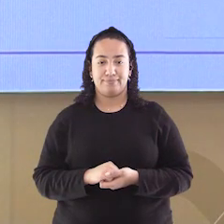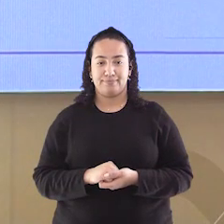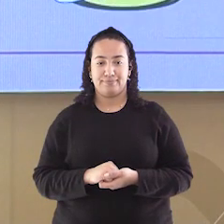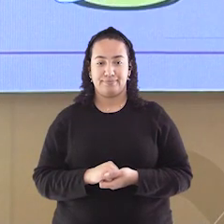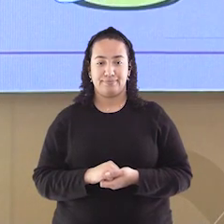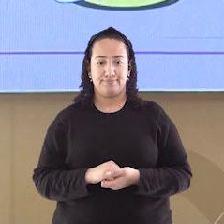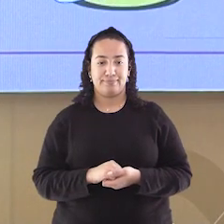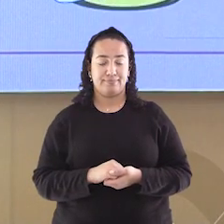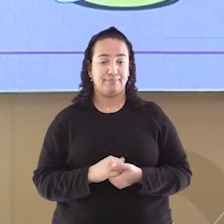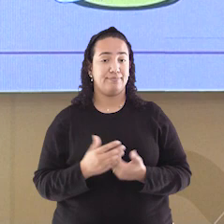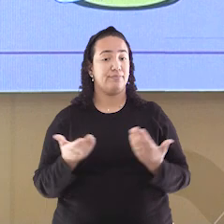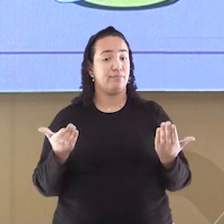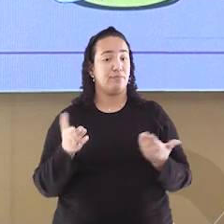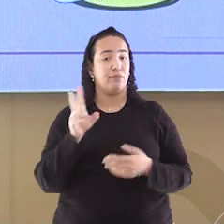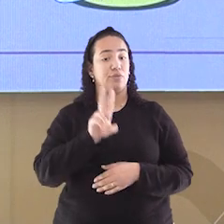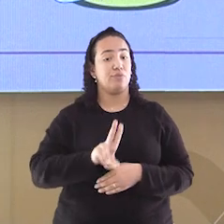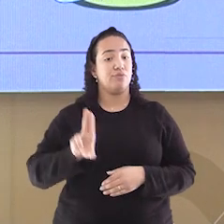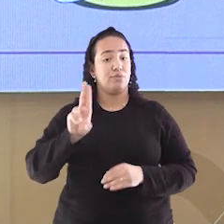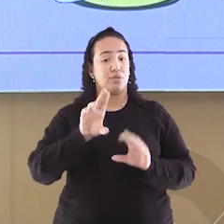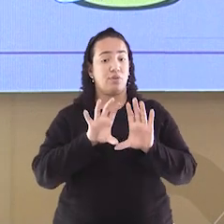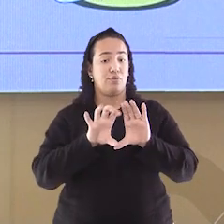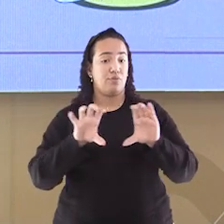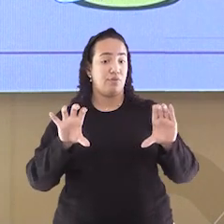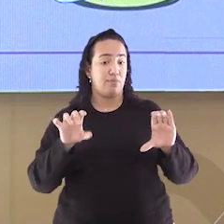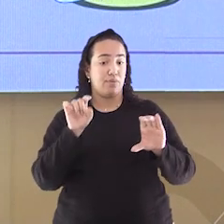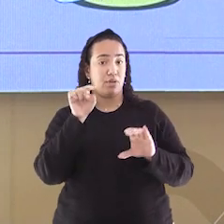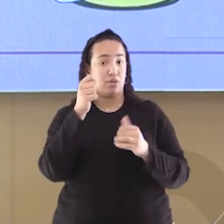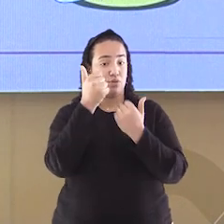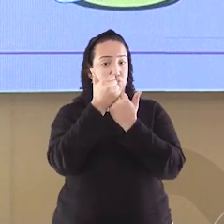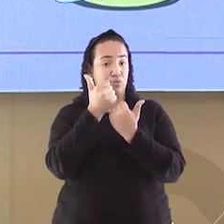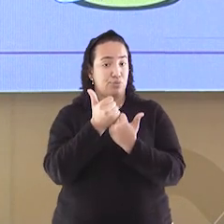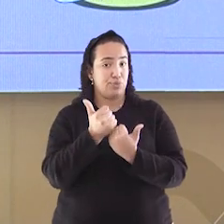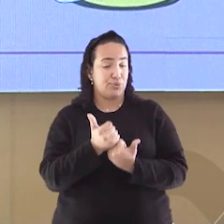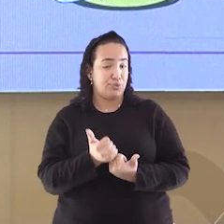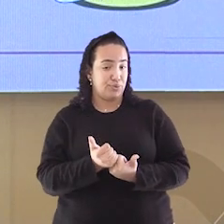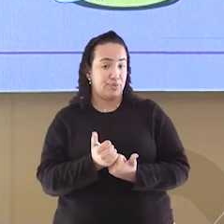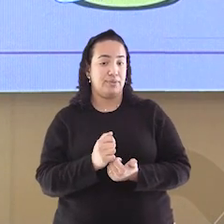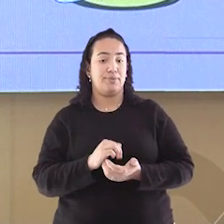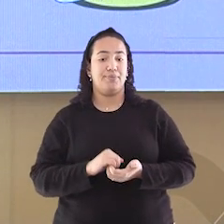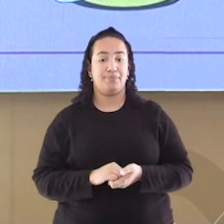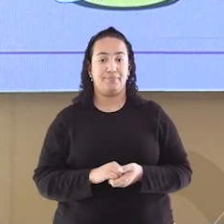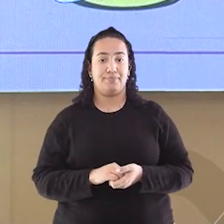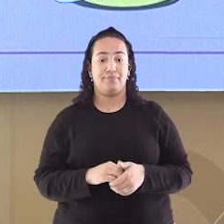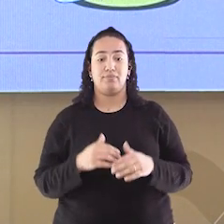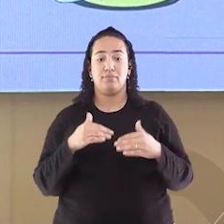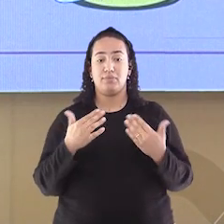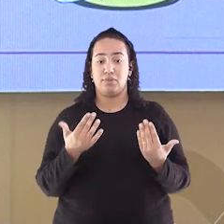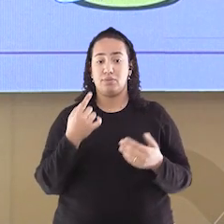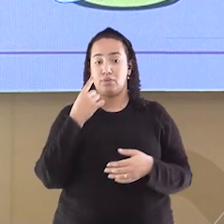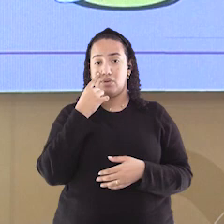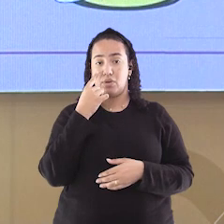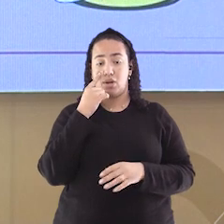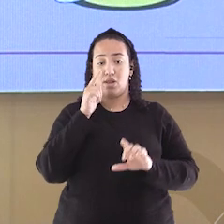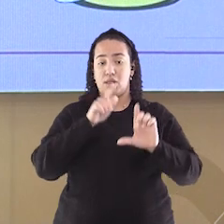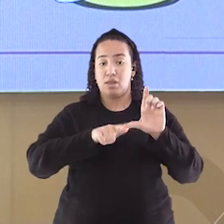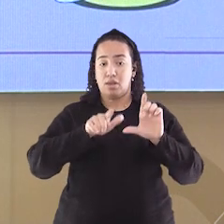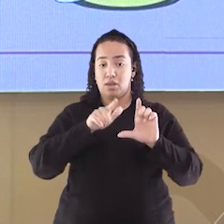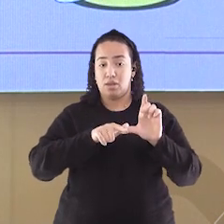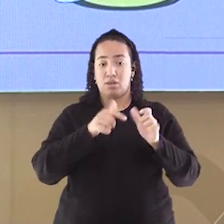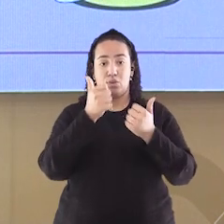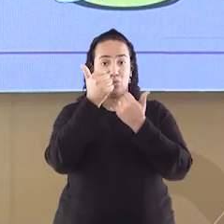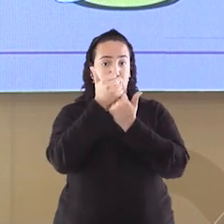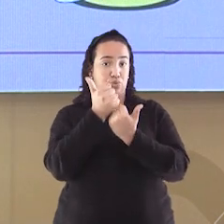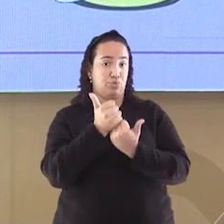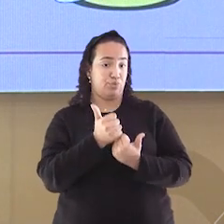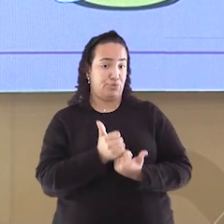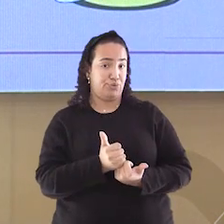Agora, vamos utilizar a fórmula e substituir as grandezas, ou seja, vamos substituir as letras da fórmula